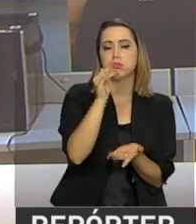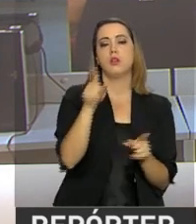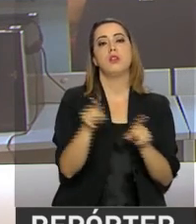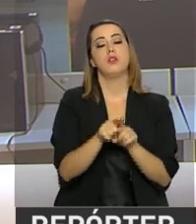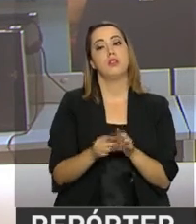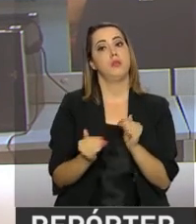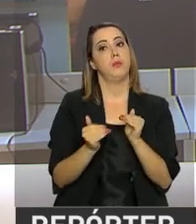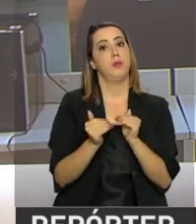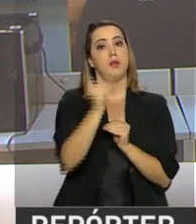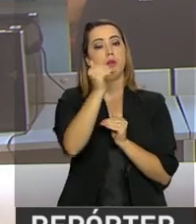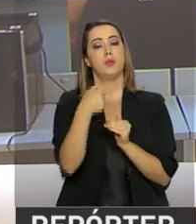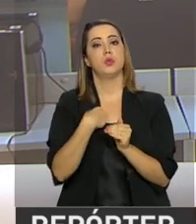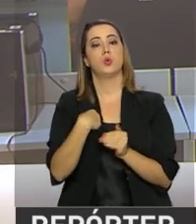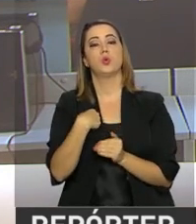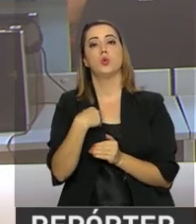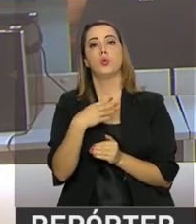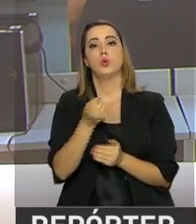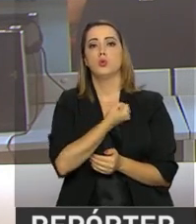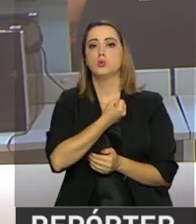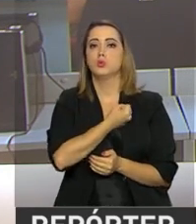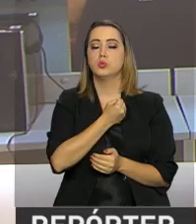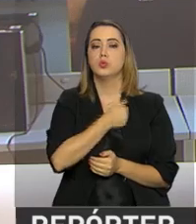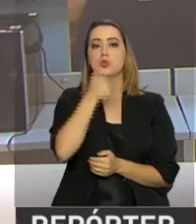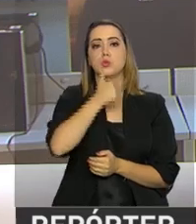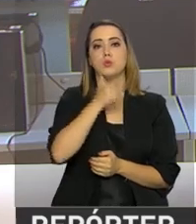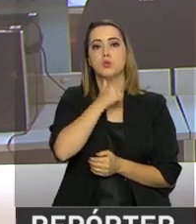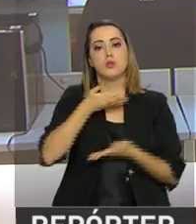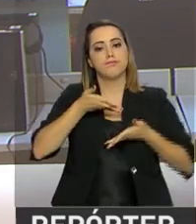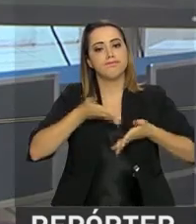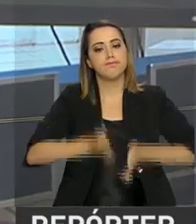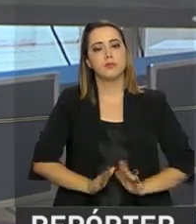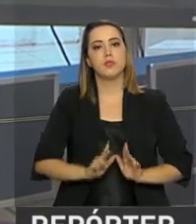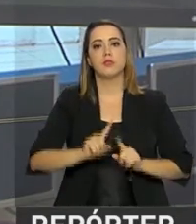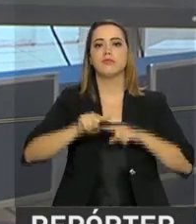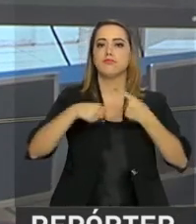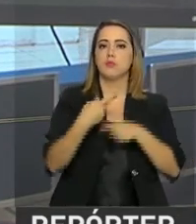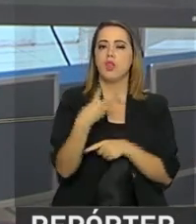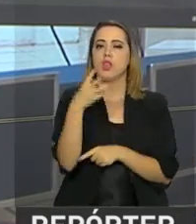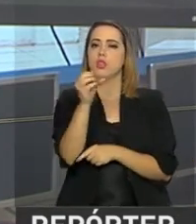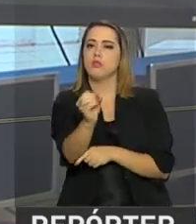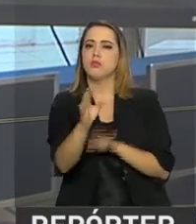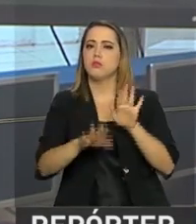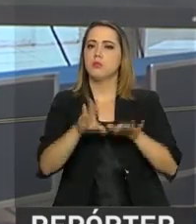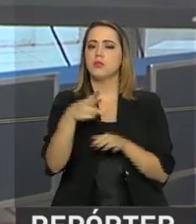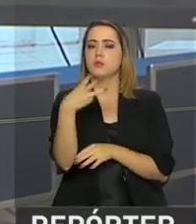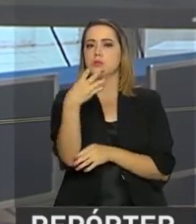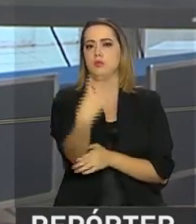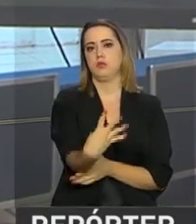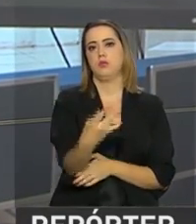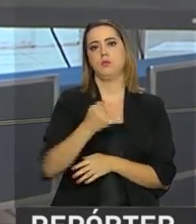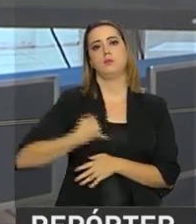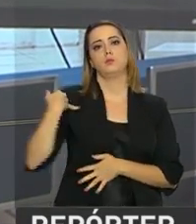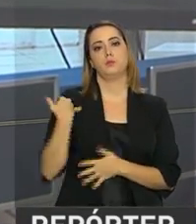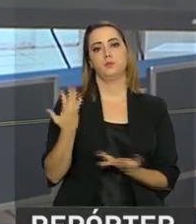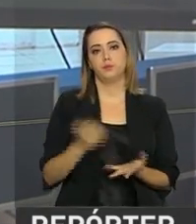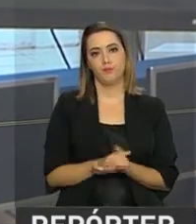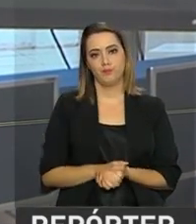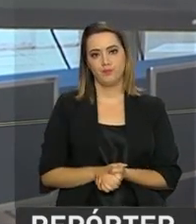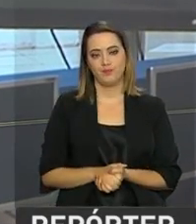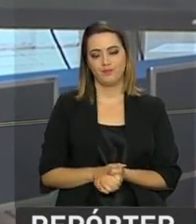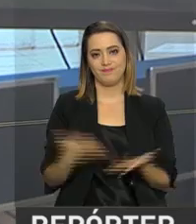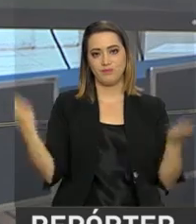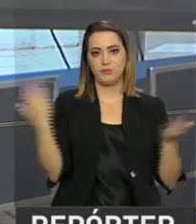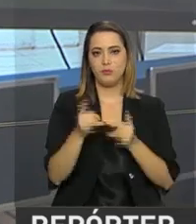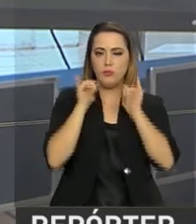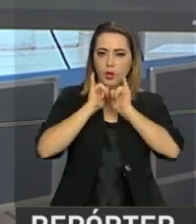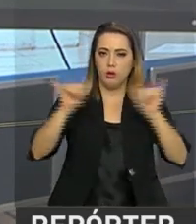tarde, entre os 30 anos e os 34 anos. Foi lançada hoje uma nova campanha para combater o mosquito